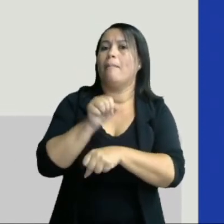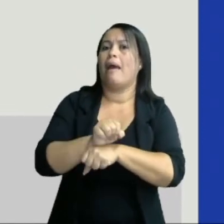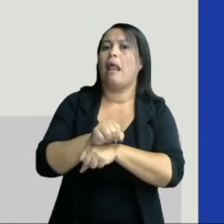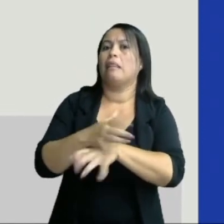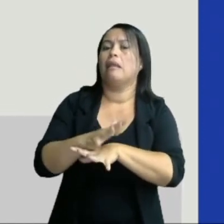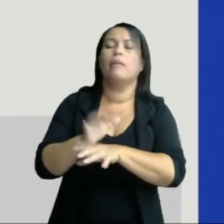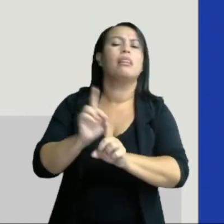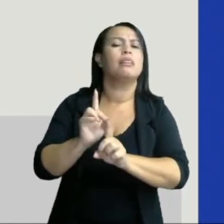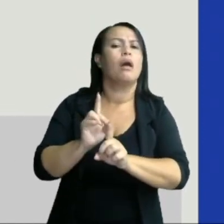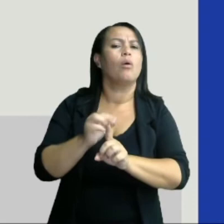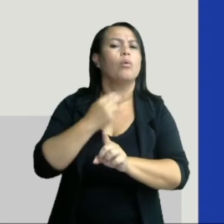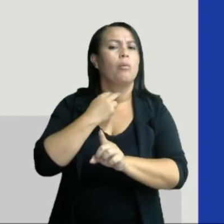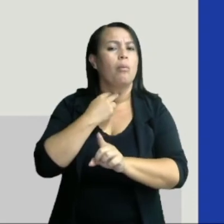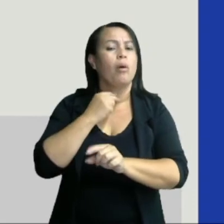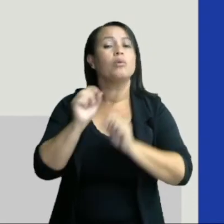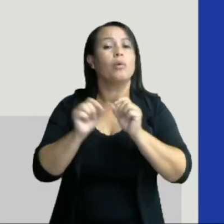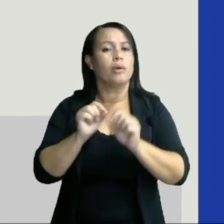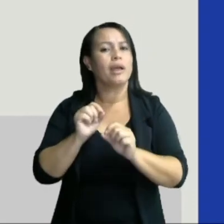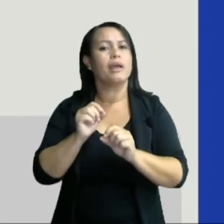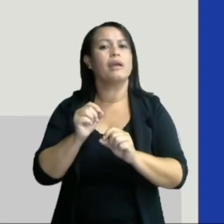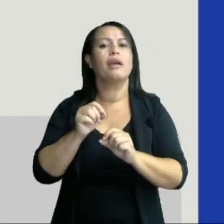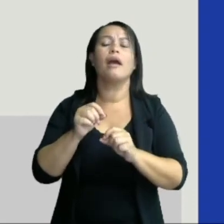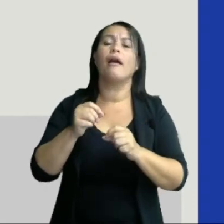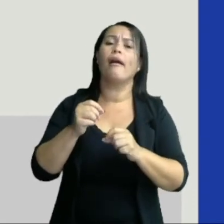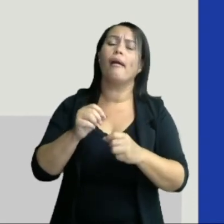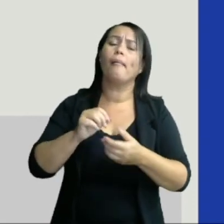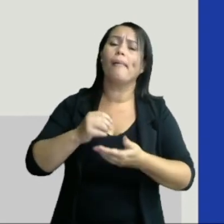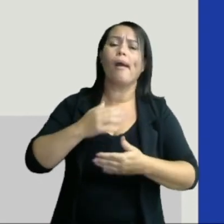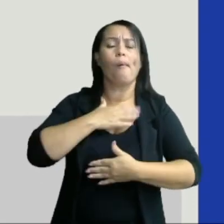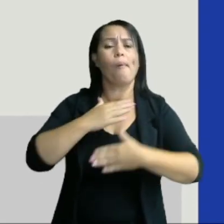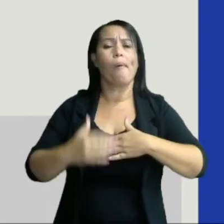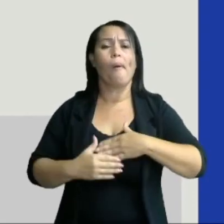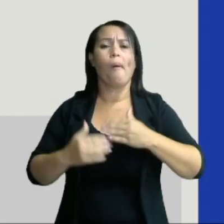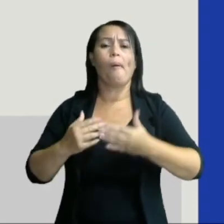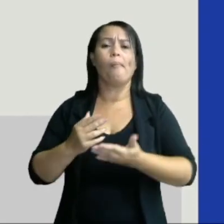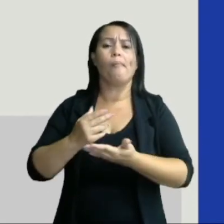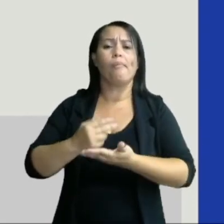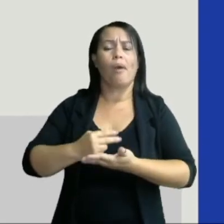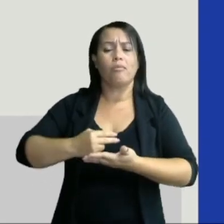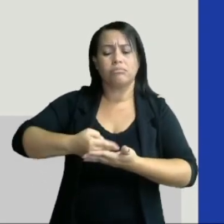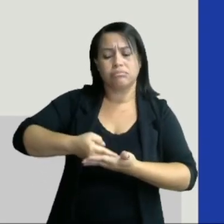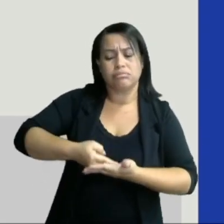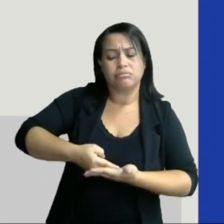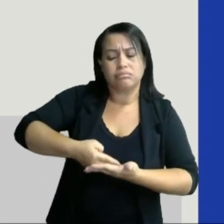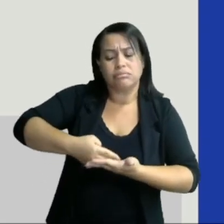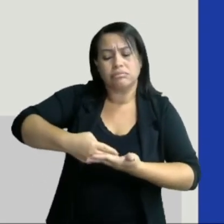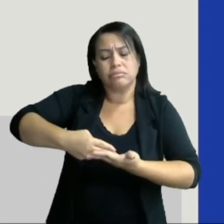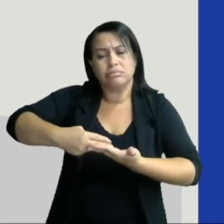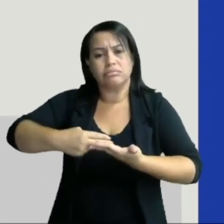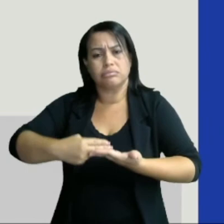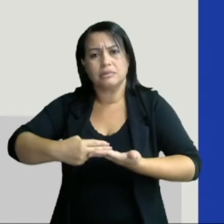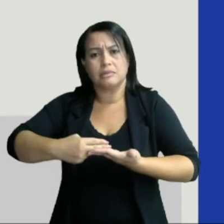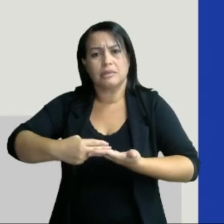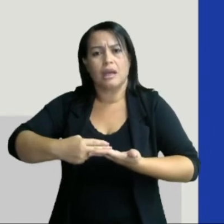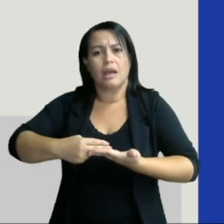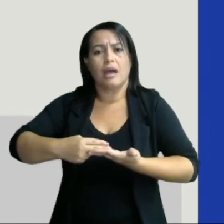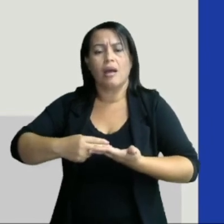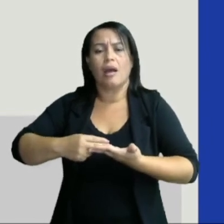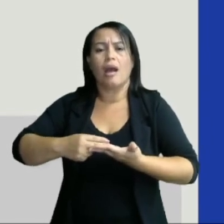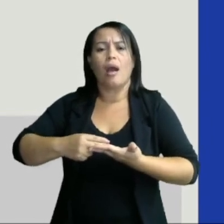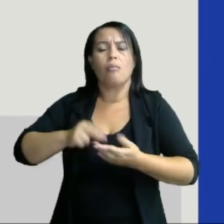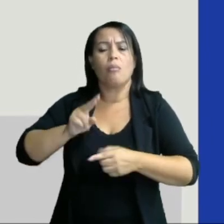tremer. Não deve conter essa pessoa, deve colocá-la em uma posição que ela não se machuque, proteger a cabeça dela, remover